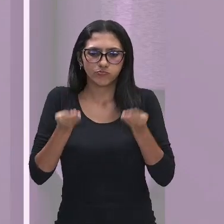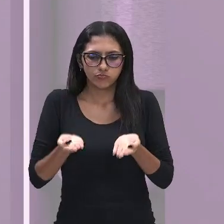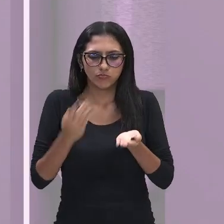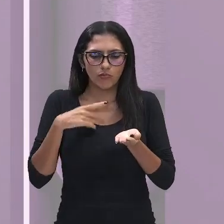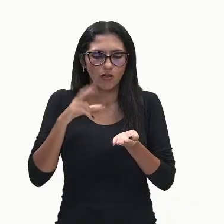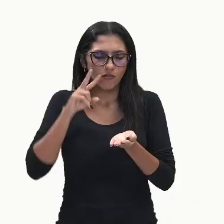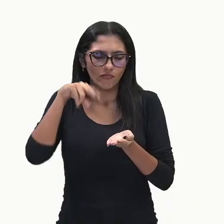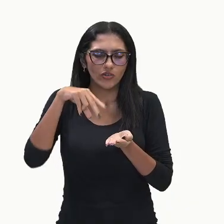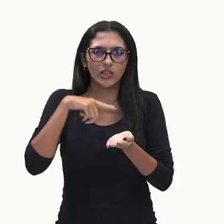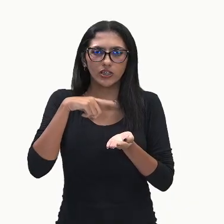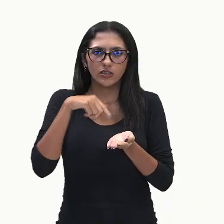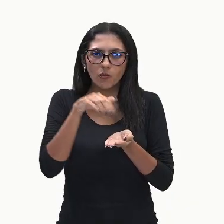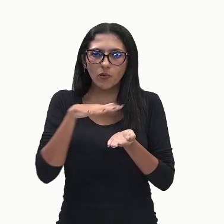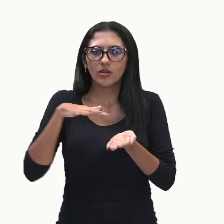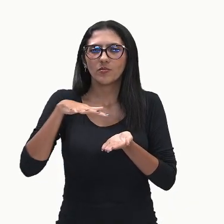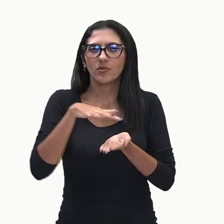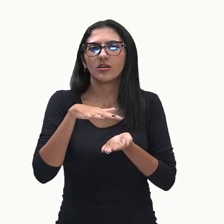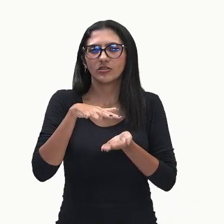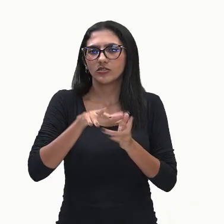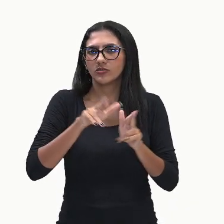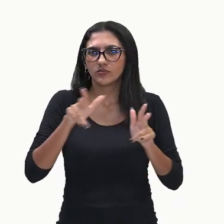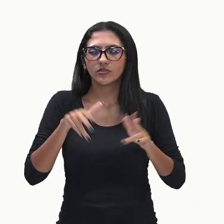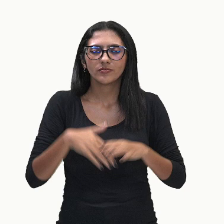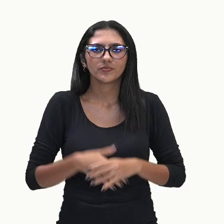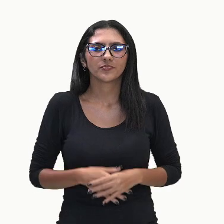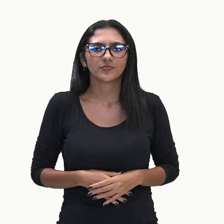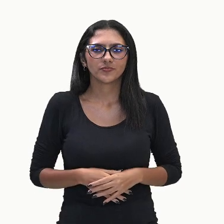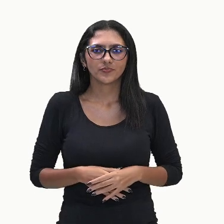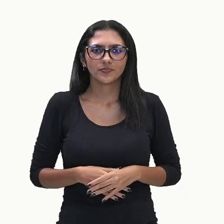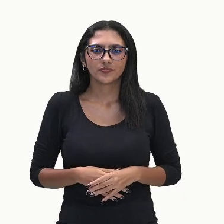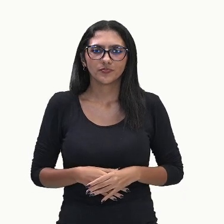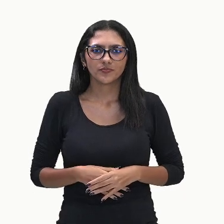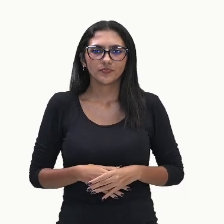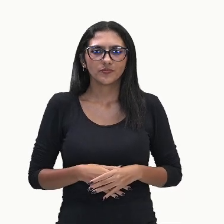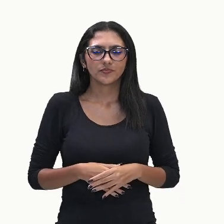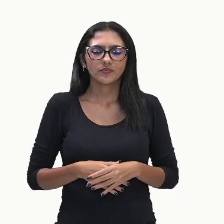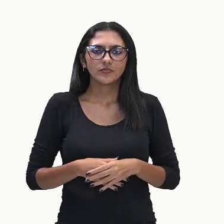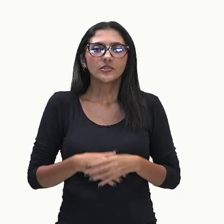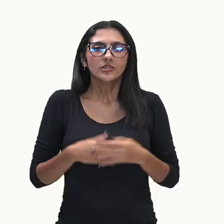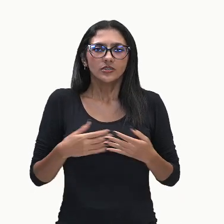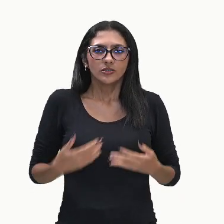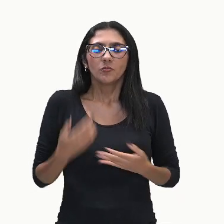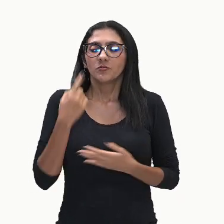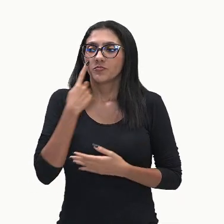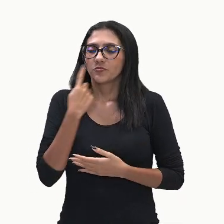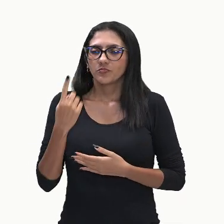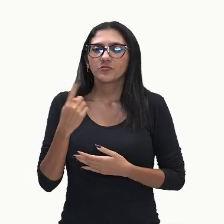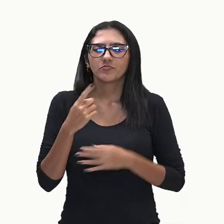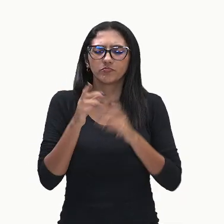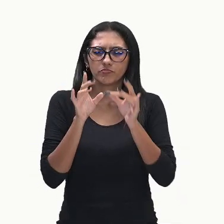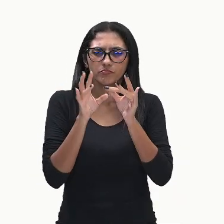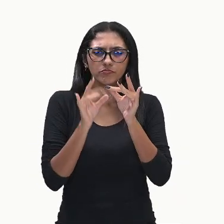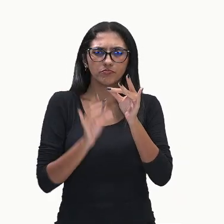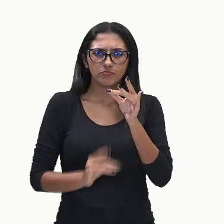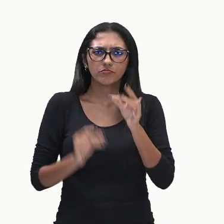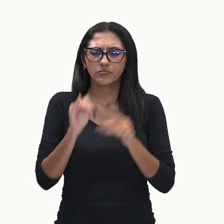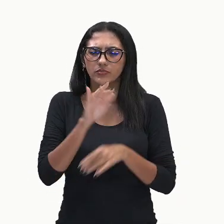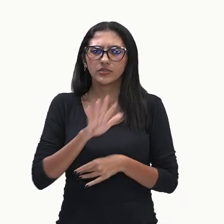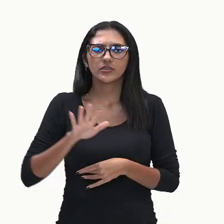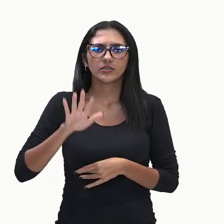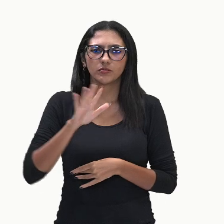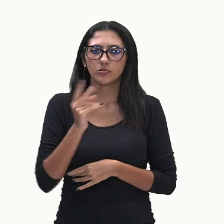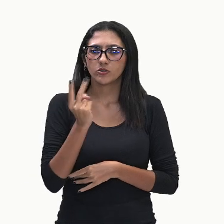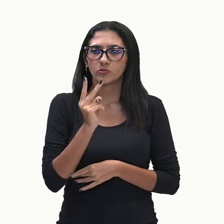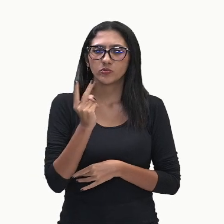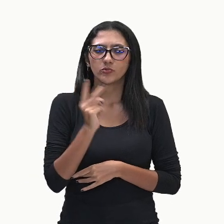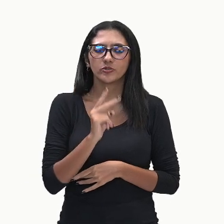Vamos voltar aqui para a tela. Então, planificando, repare que nós temos aqui as seguintes figuras.